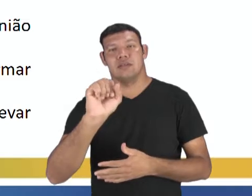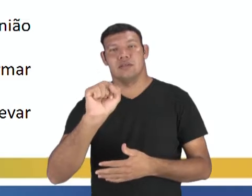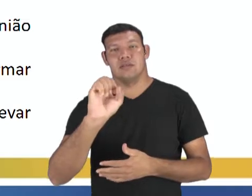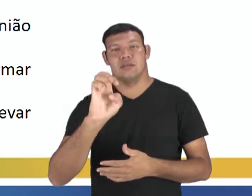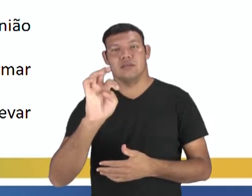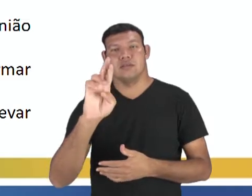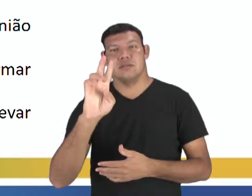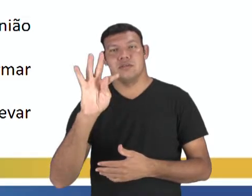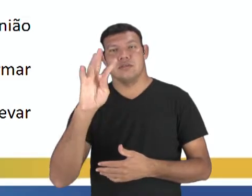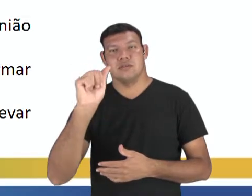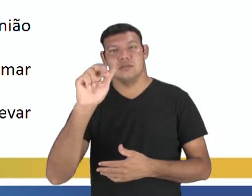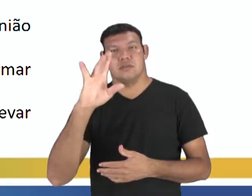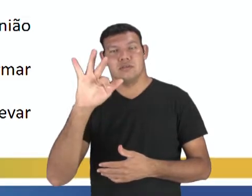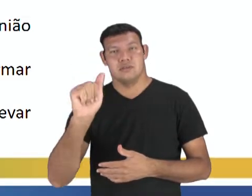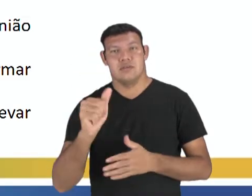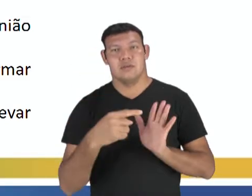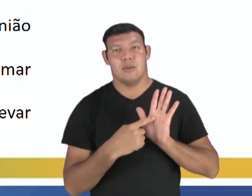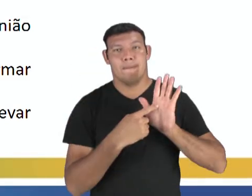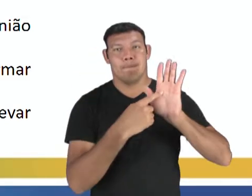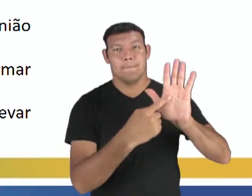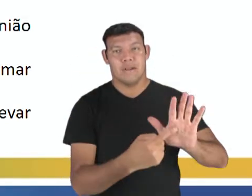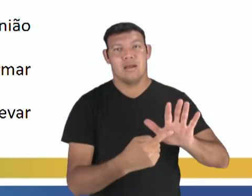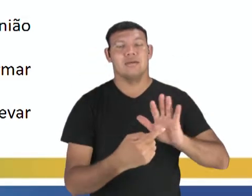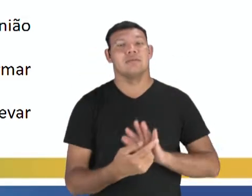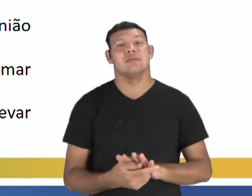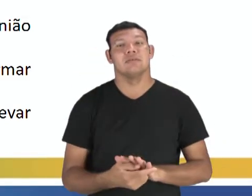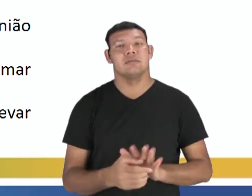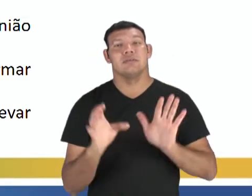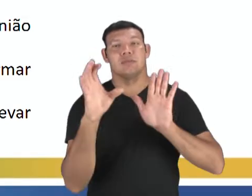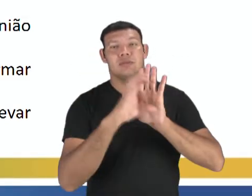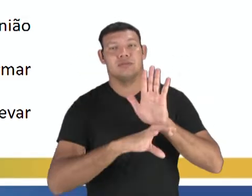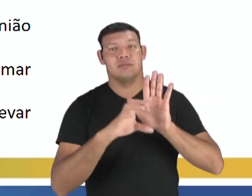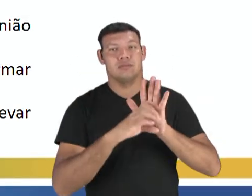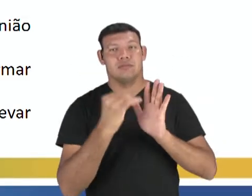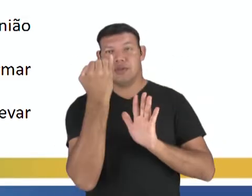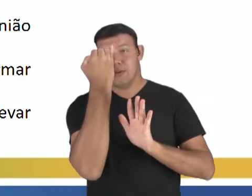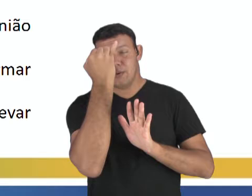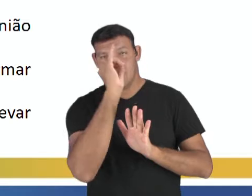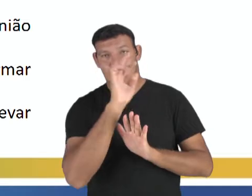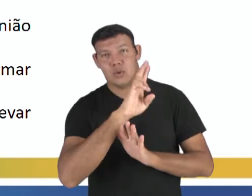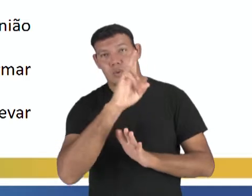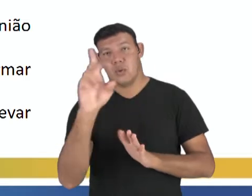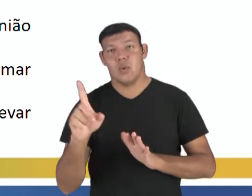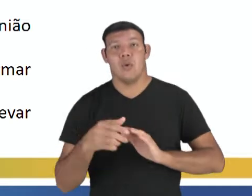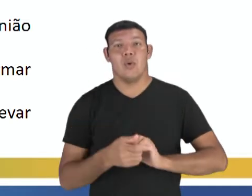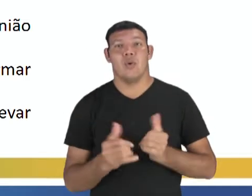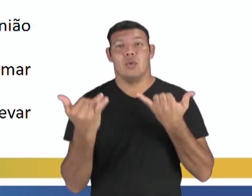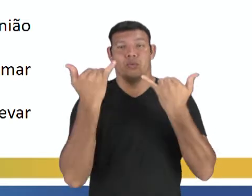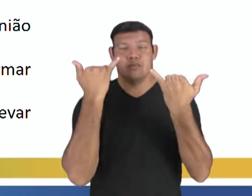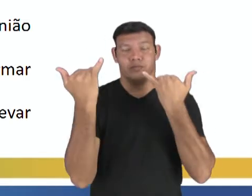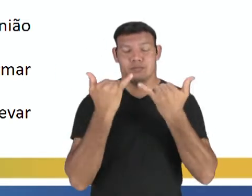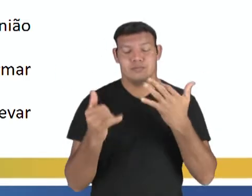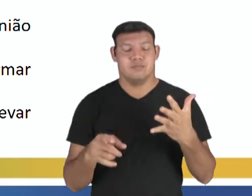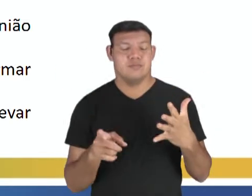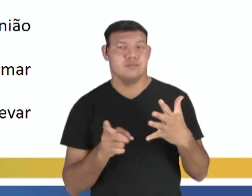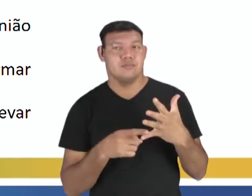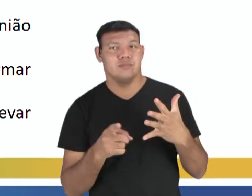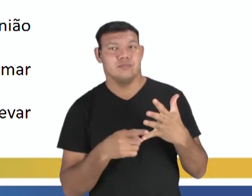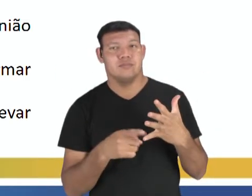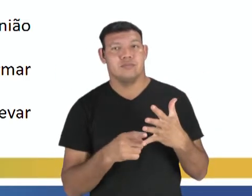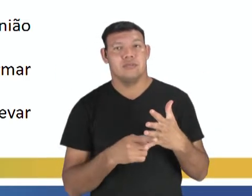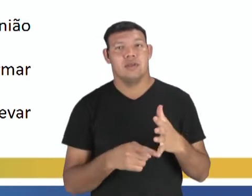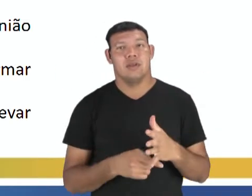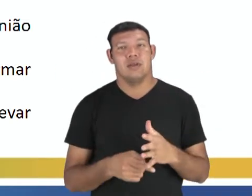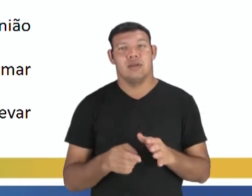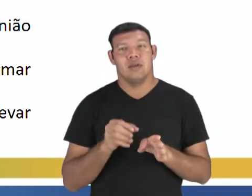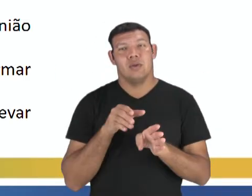através de argumentos; expositiva, apresentar um conceito, uma ideia ou informação sobre algo; e